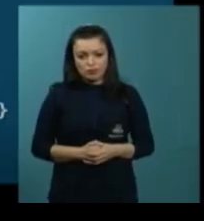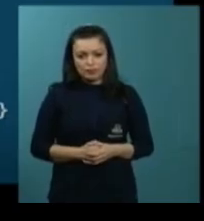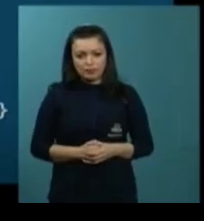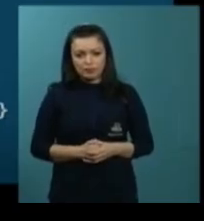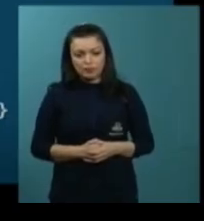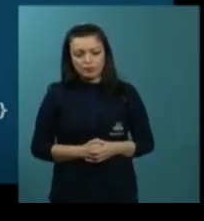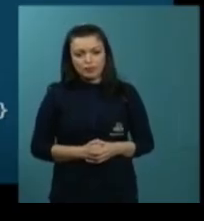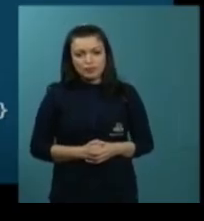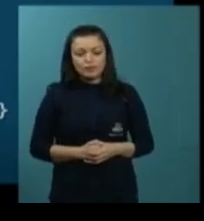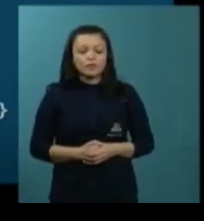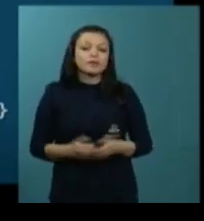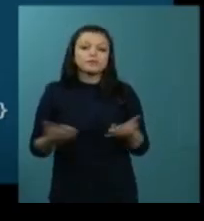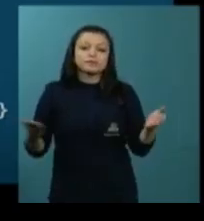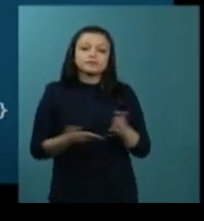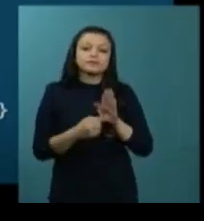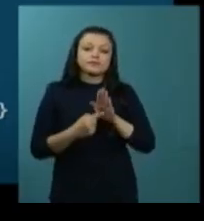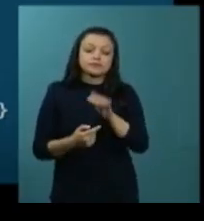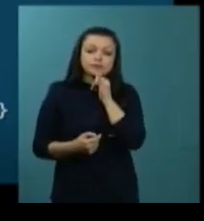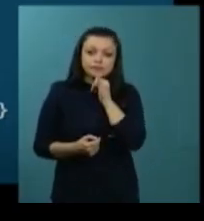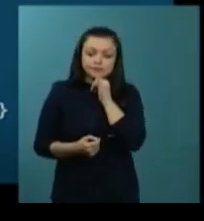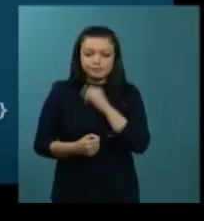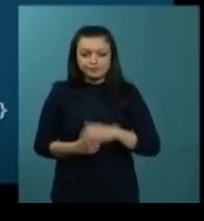Vamos a um exemplo.